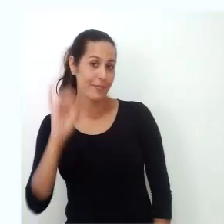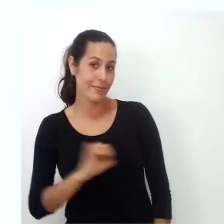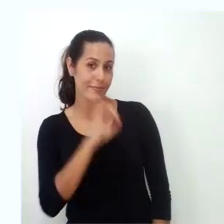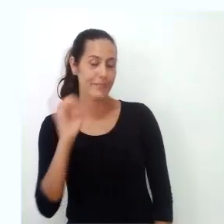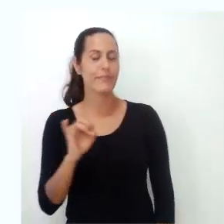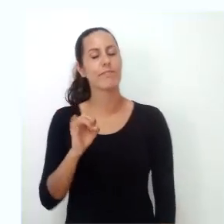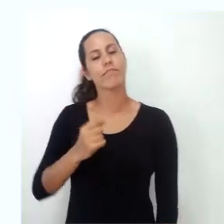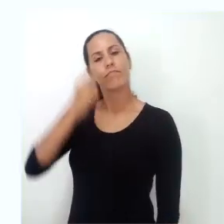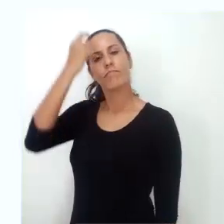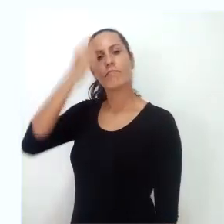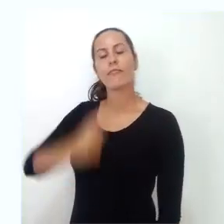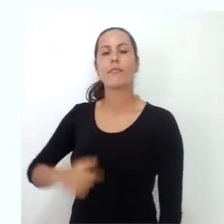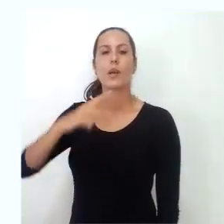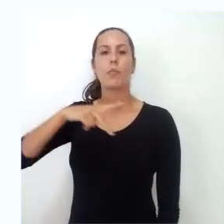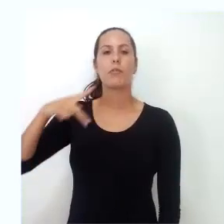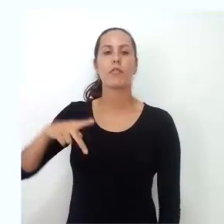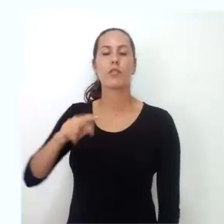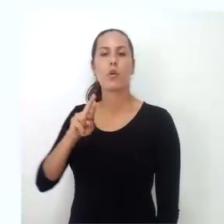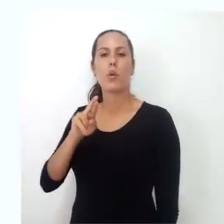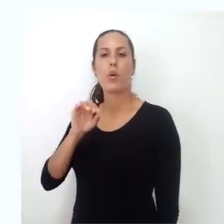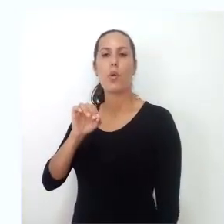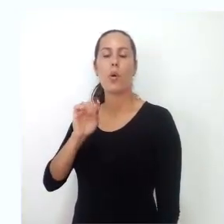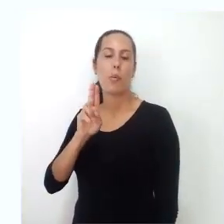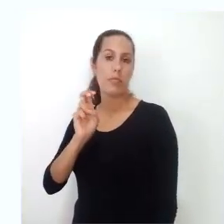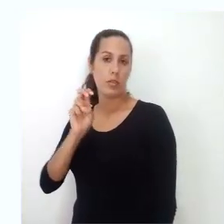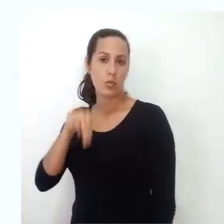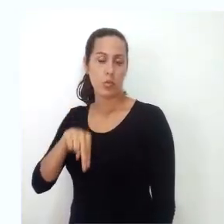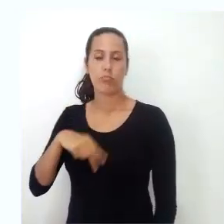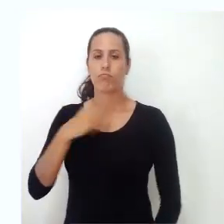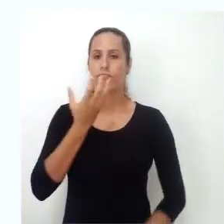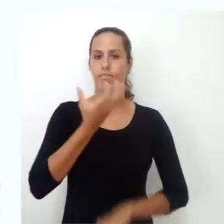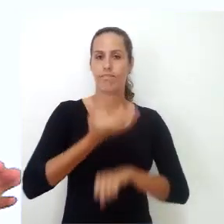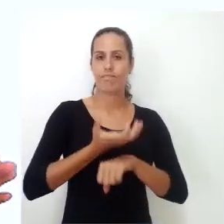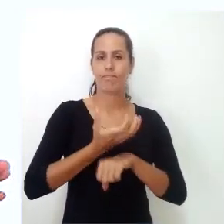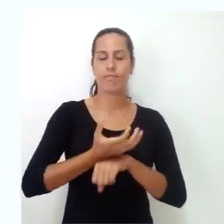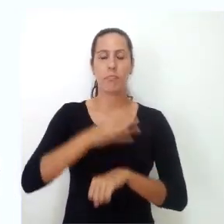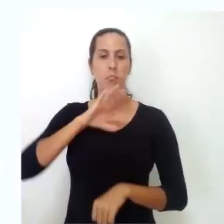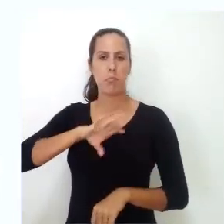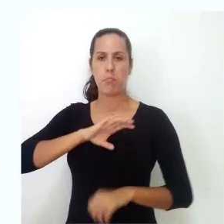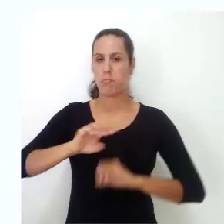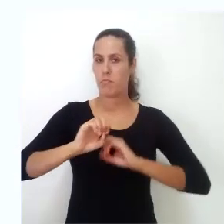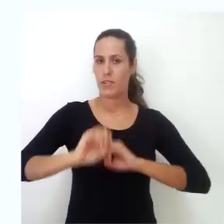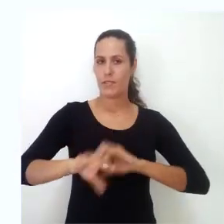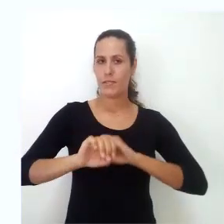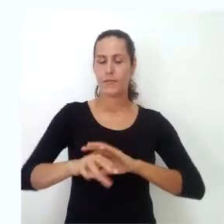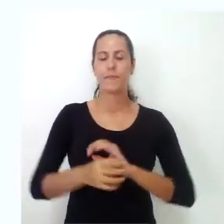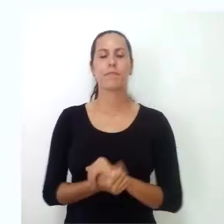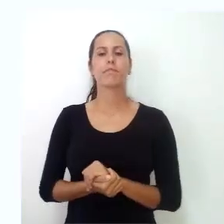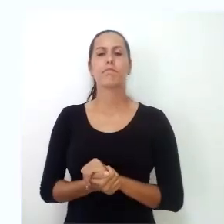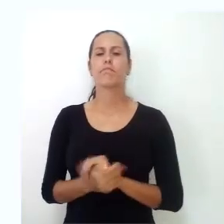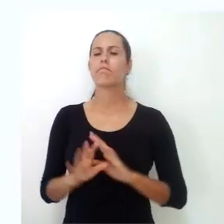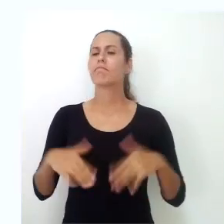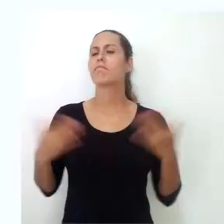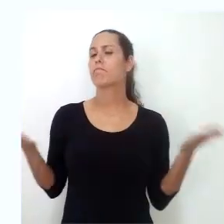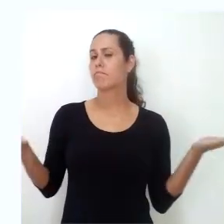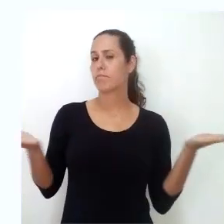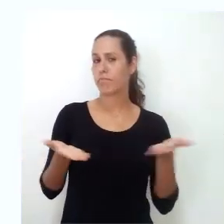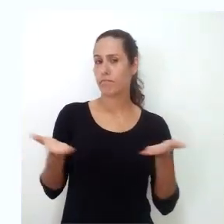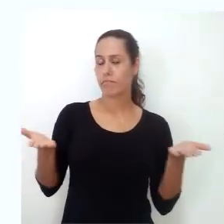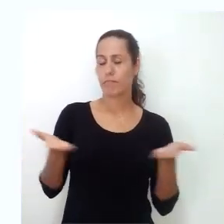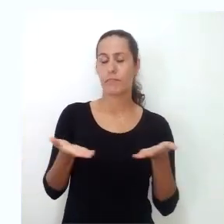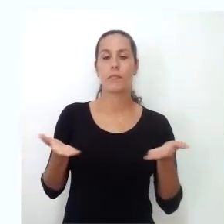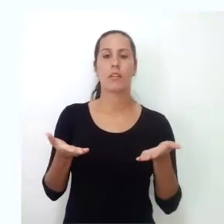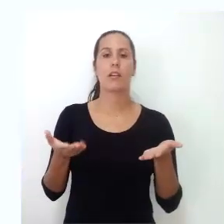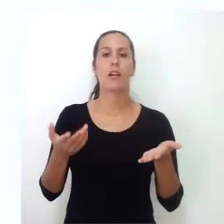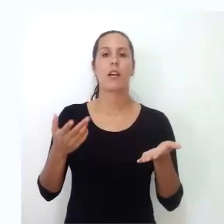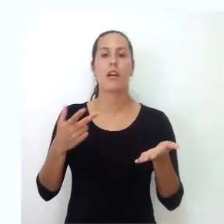Olá, estudantes! Eu sou o professor Robson Anselmo Tavares, professor de língua portuguesa, e hoje falarei